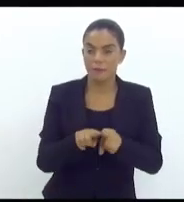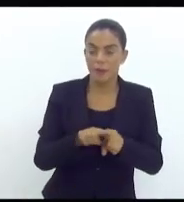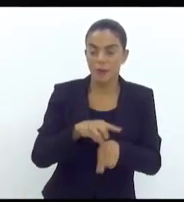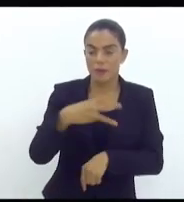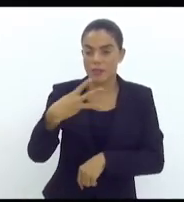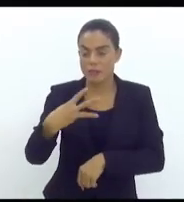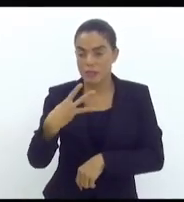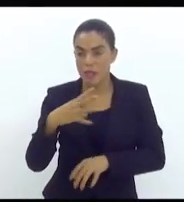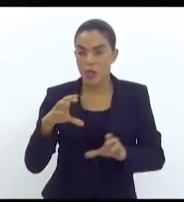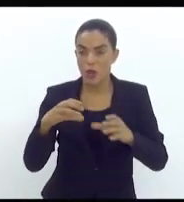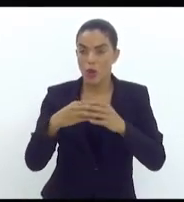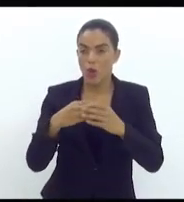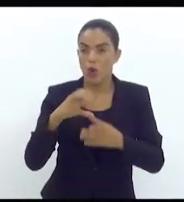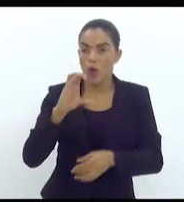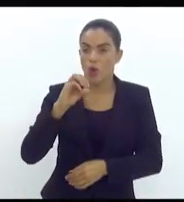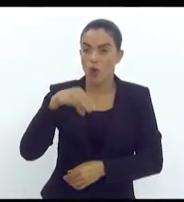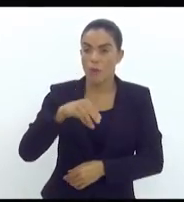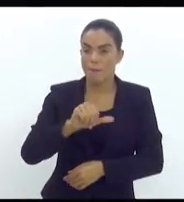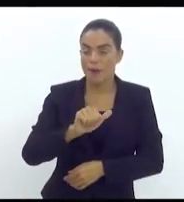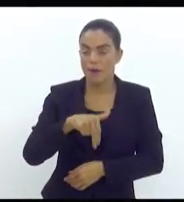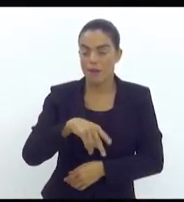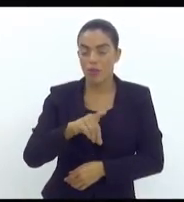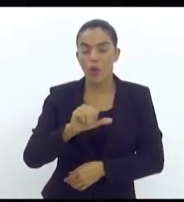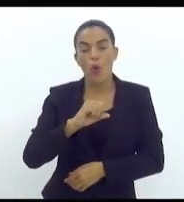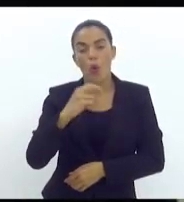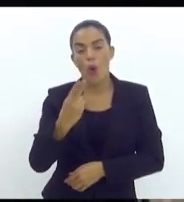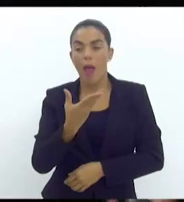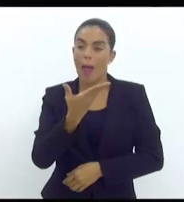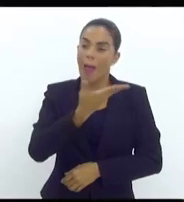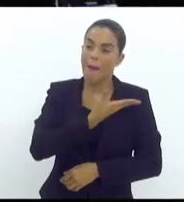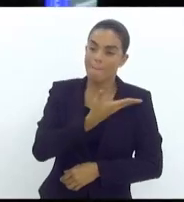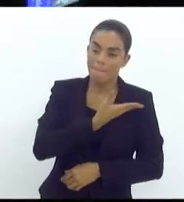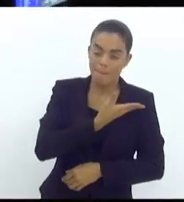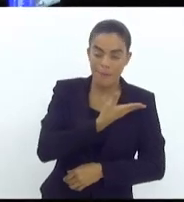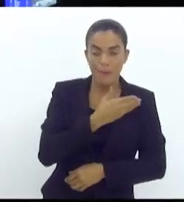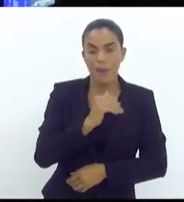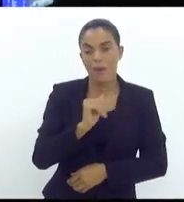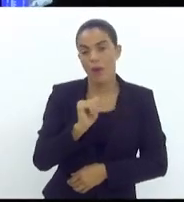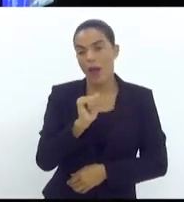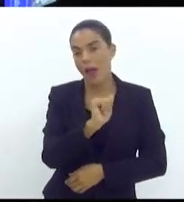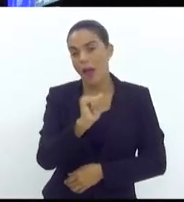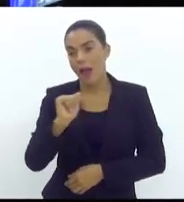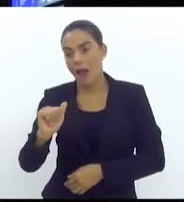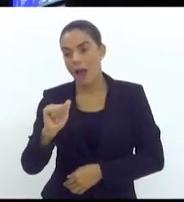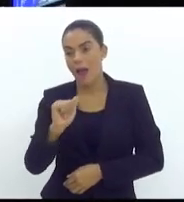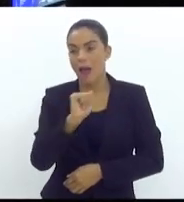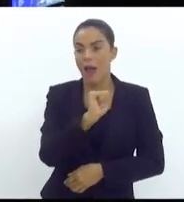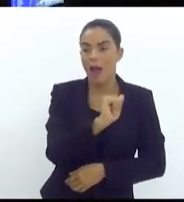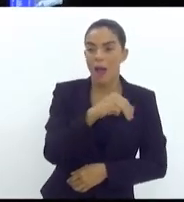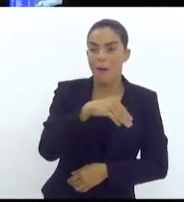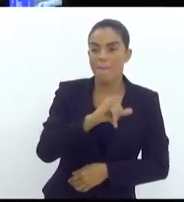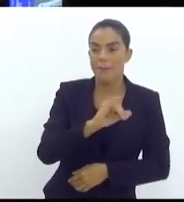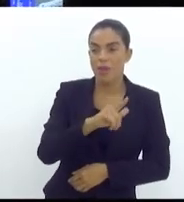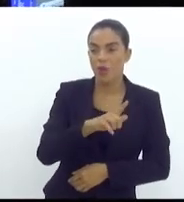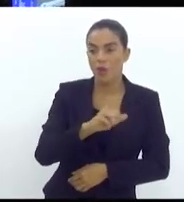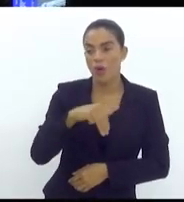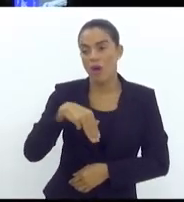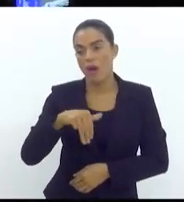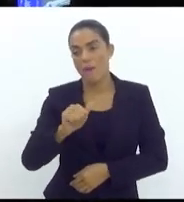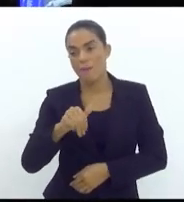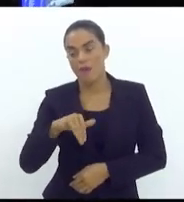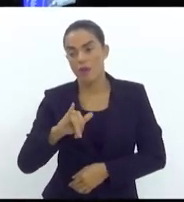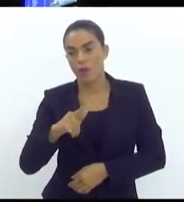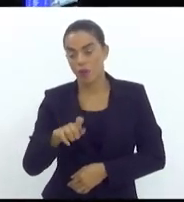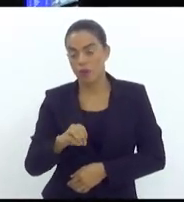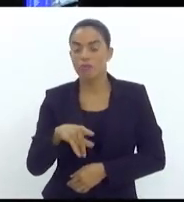aos amigos dos amigos ou então Aqueles que estão hoje envolvidos no Que nós